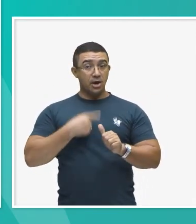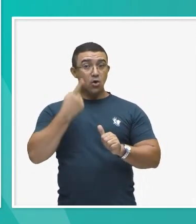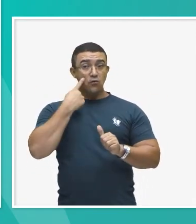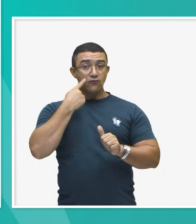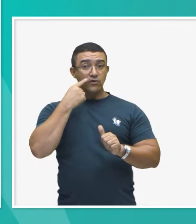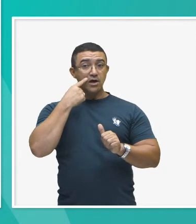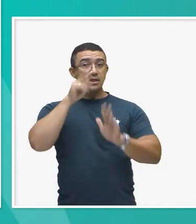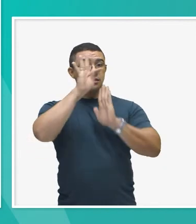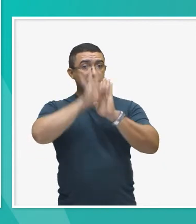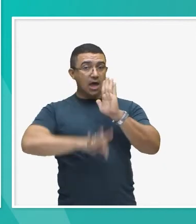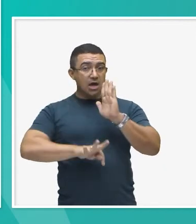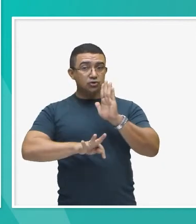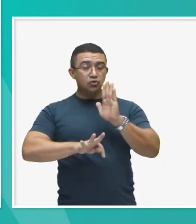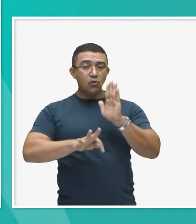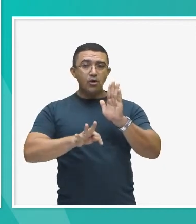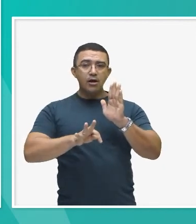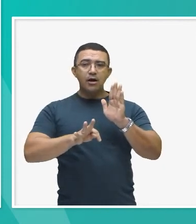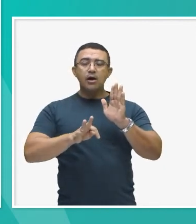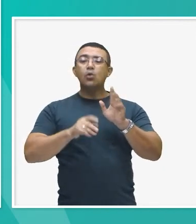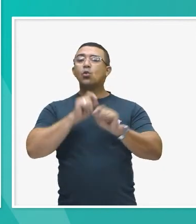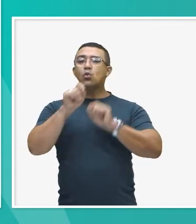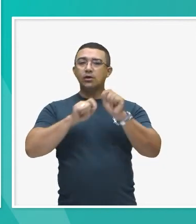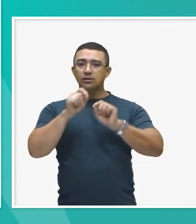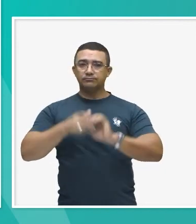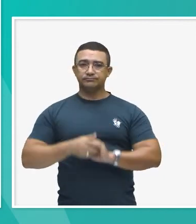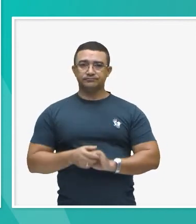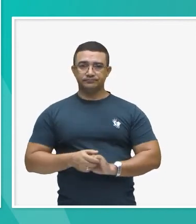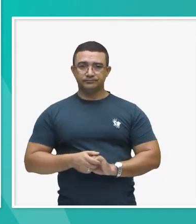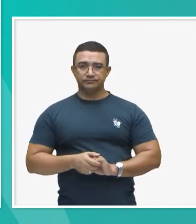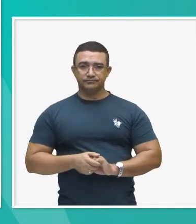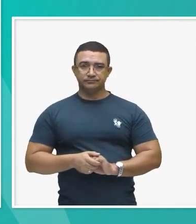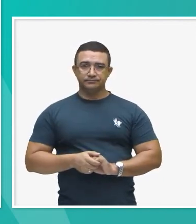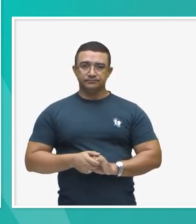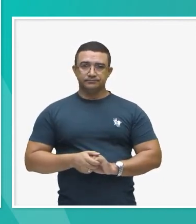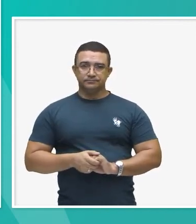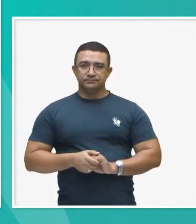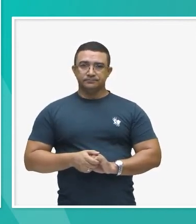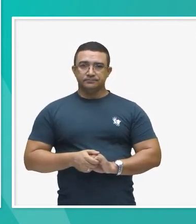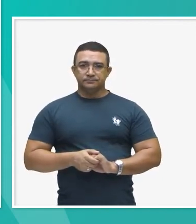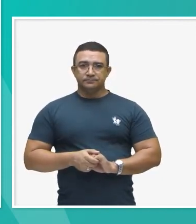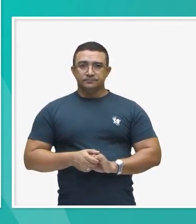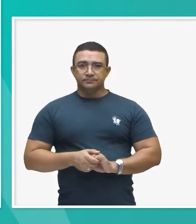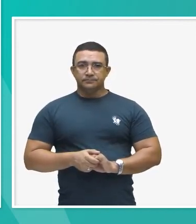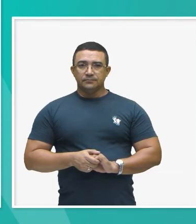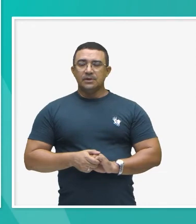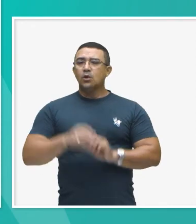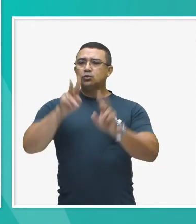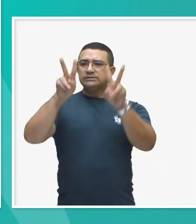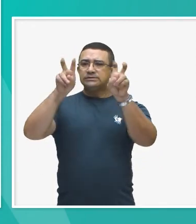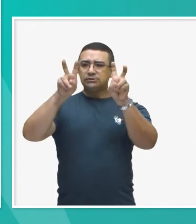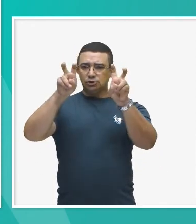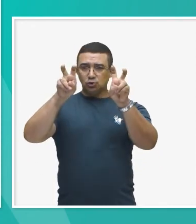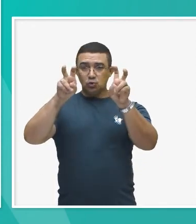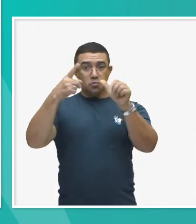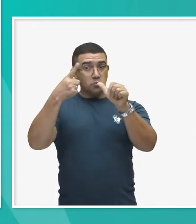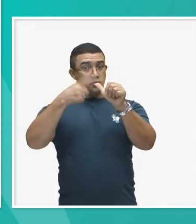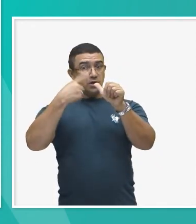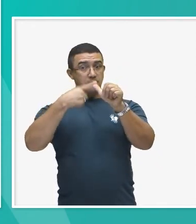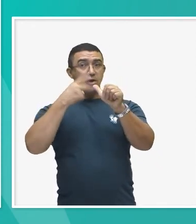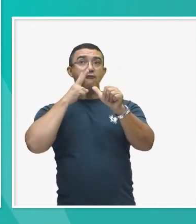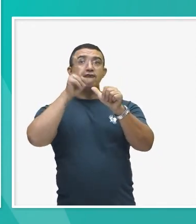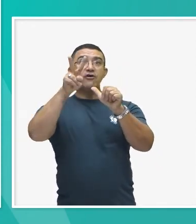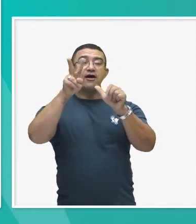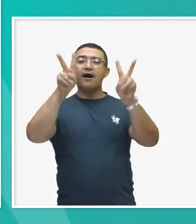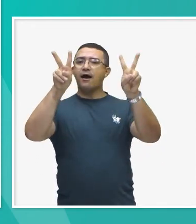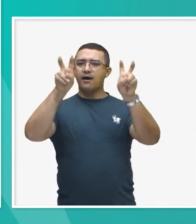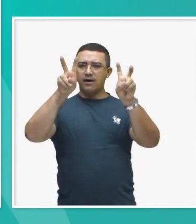observar atenciosamente é o title. Title desse texto, que é o título do texto. Ali no título do